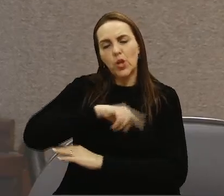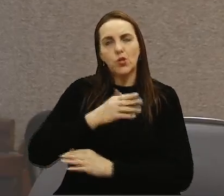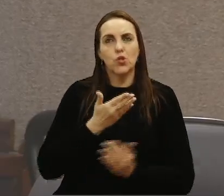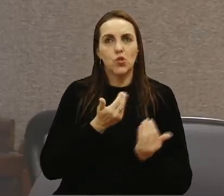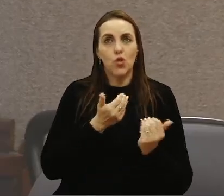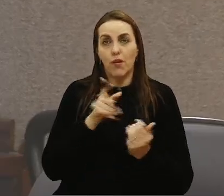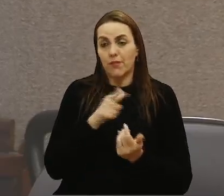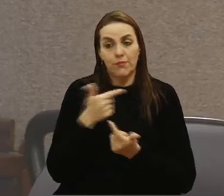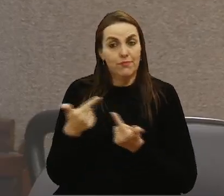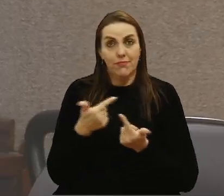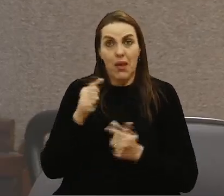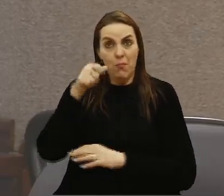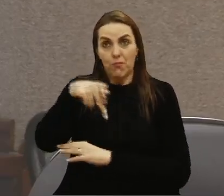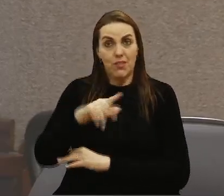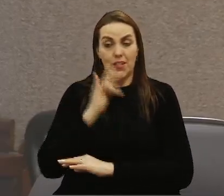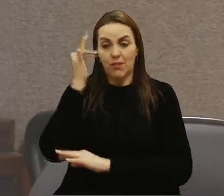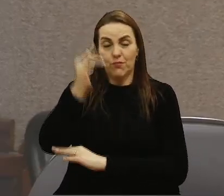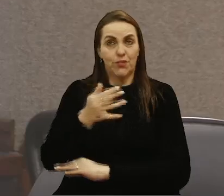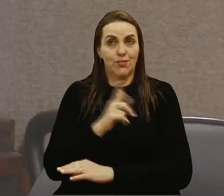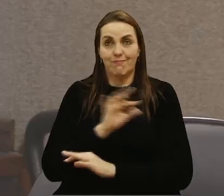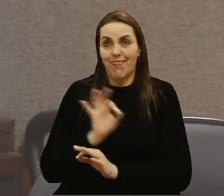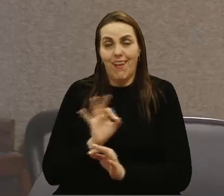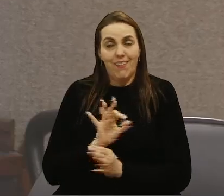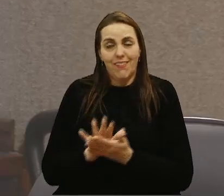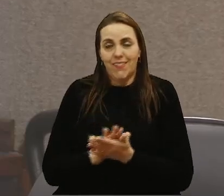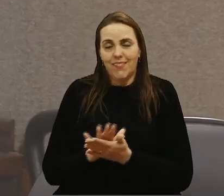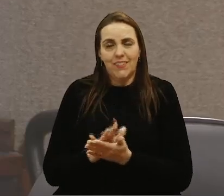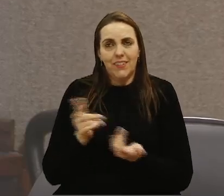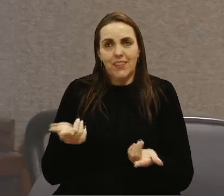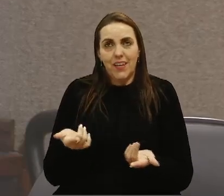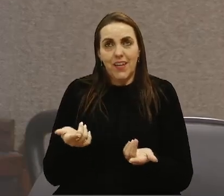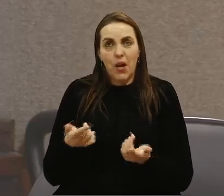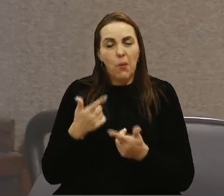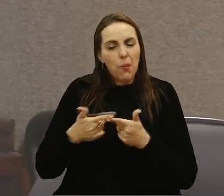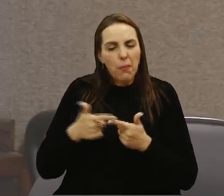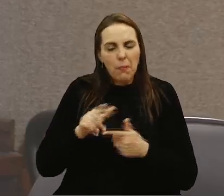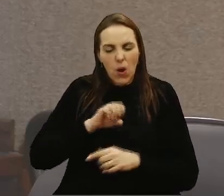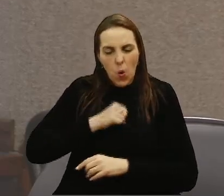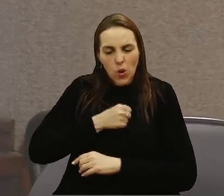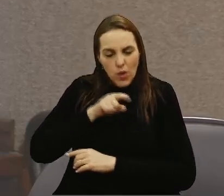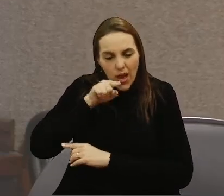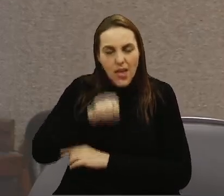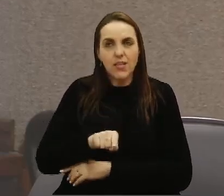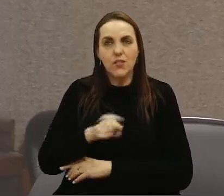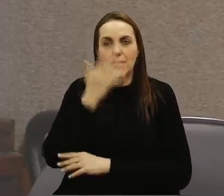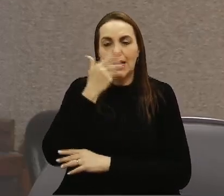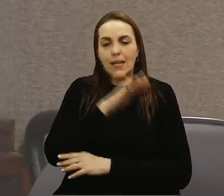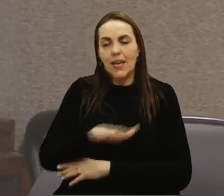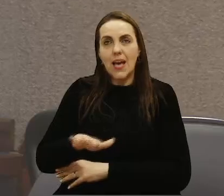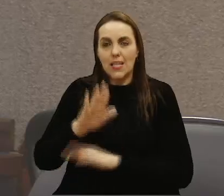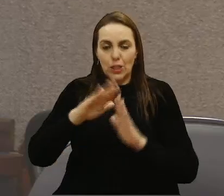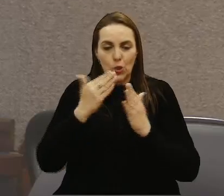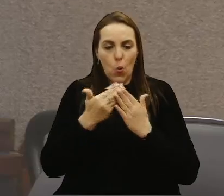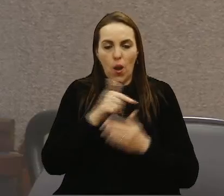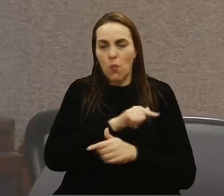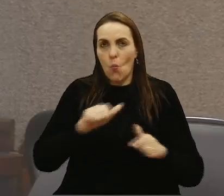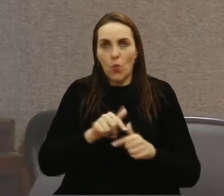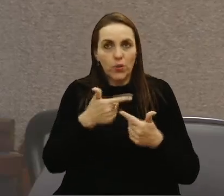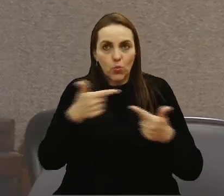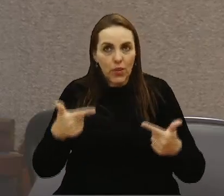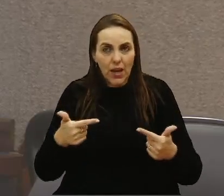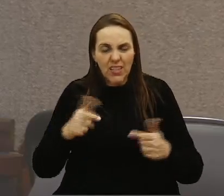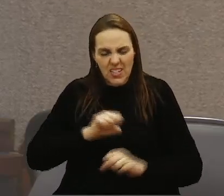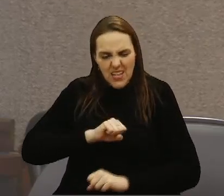vamos ter aposentadoria digna. É isso, é esse problema que nós temos que odiar. É que não ter mais nenhuma criança na escola. É isso que nós temos que se indignar e ter